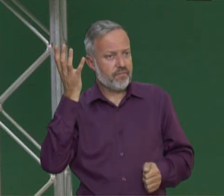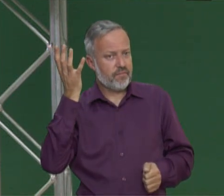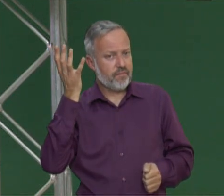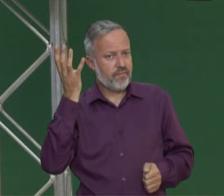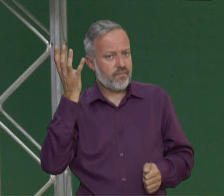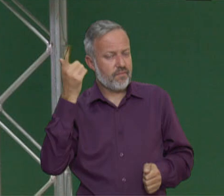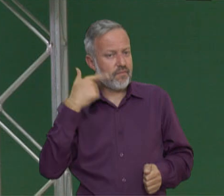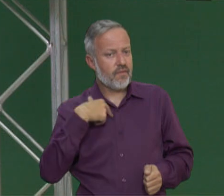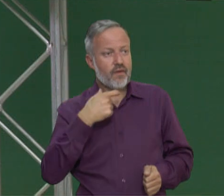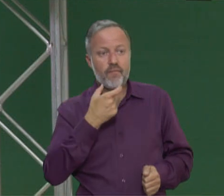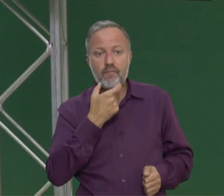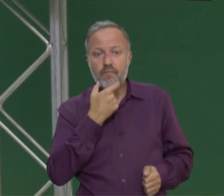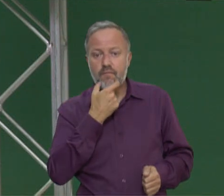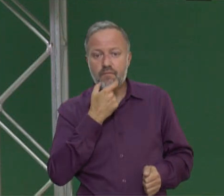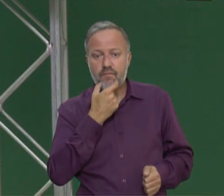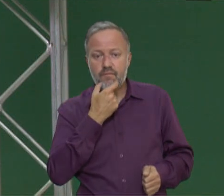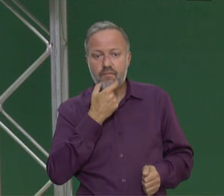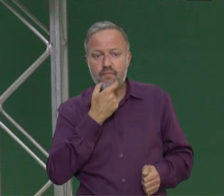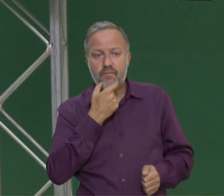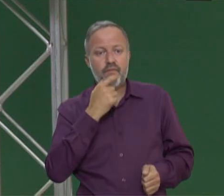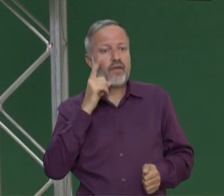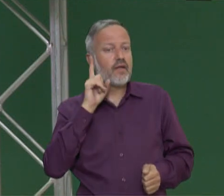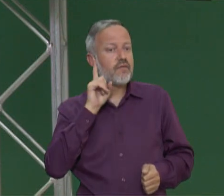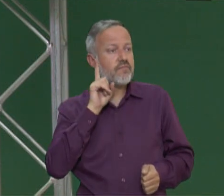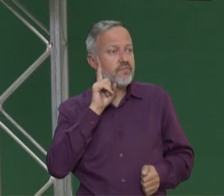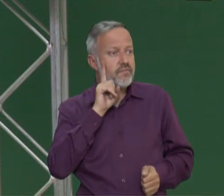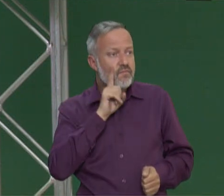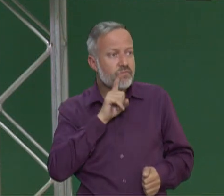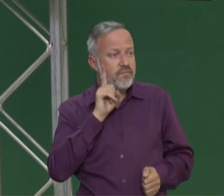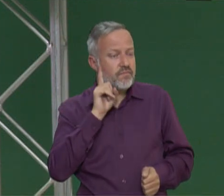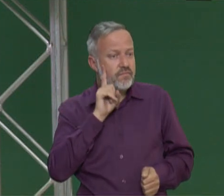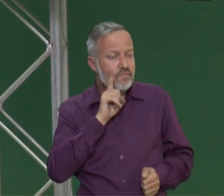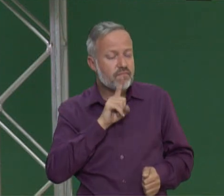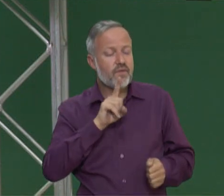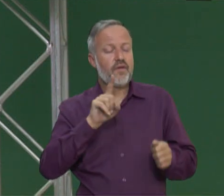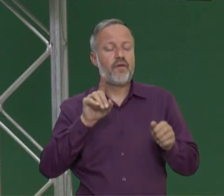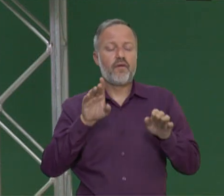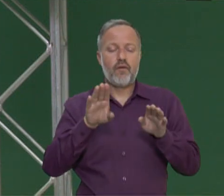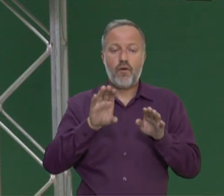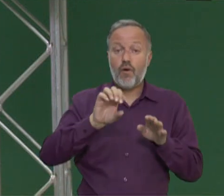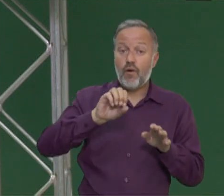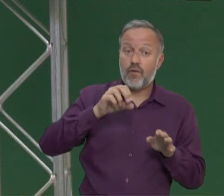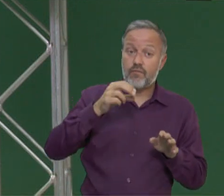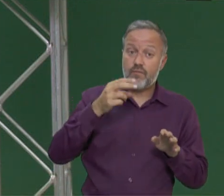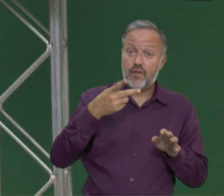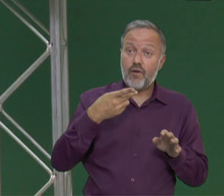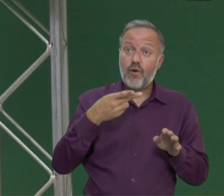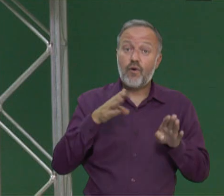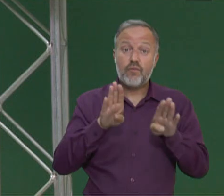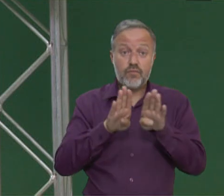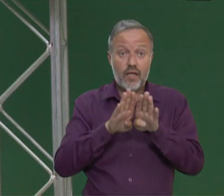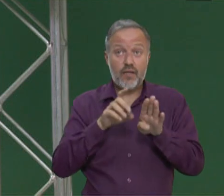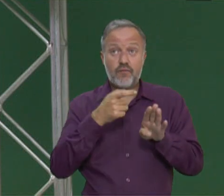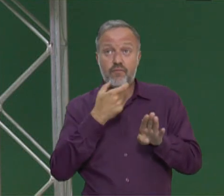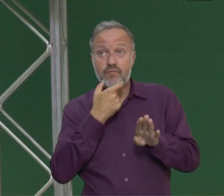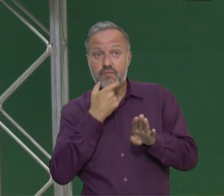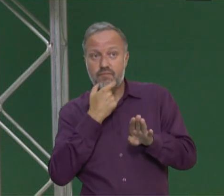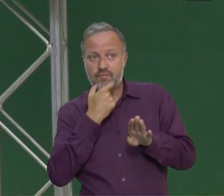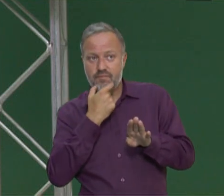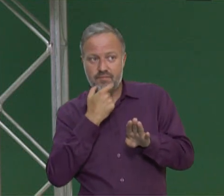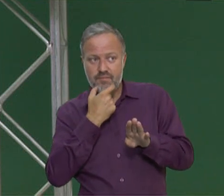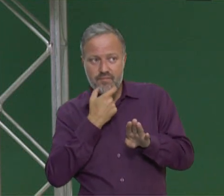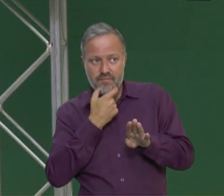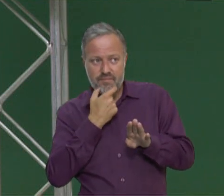no inglês americano. O inglês britânico, aquele usado na Inglaterra e também